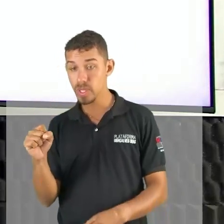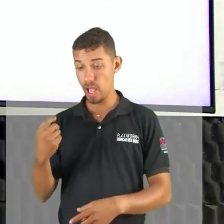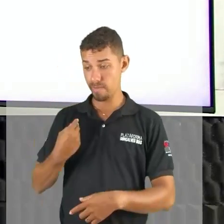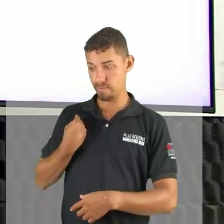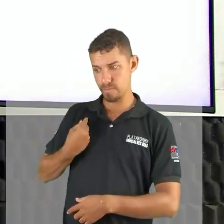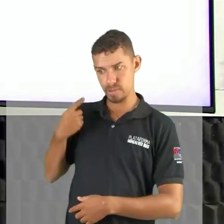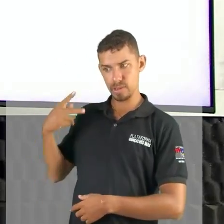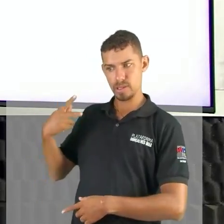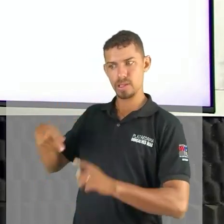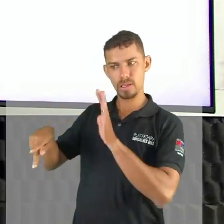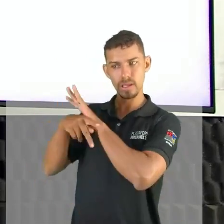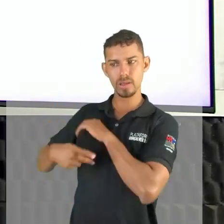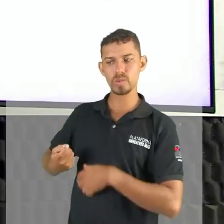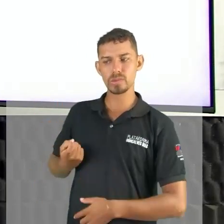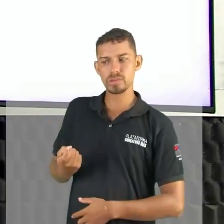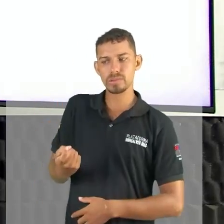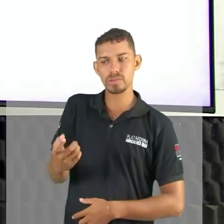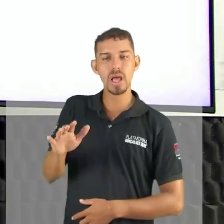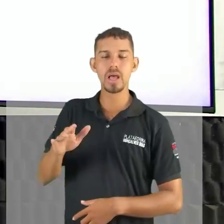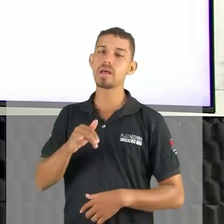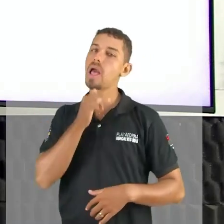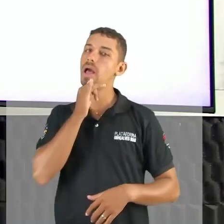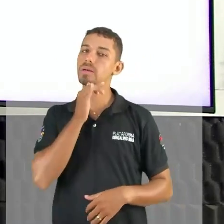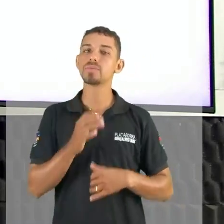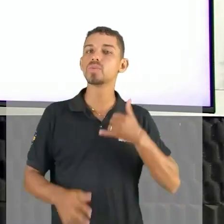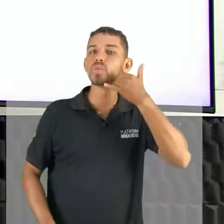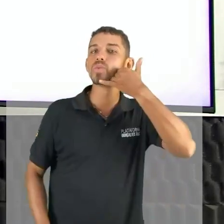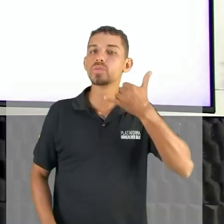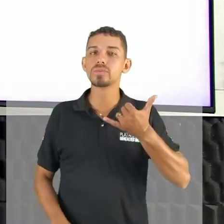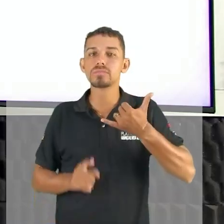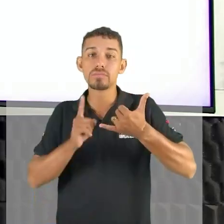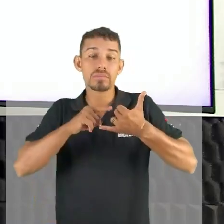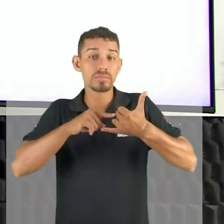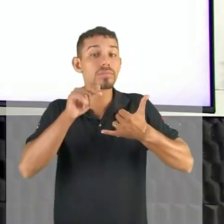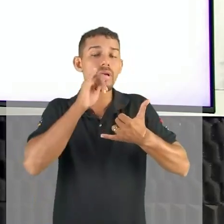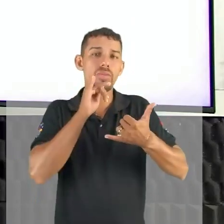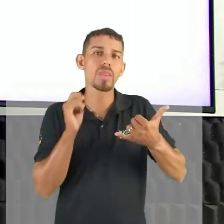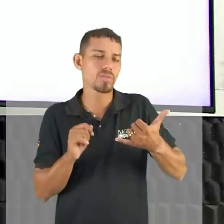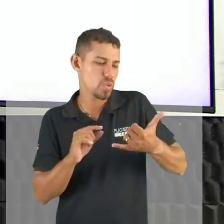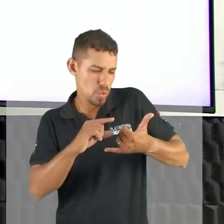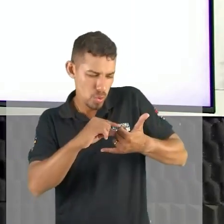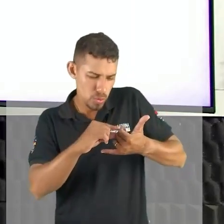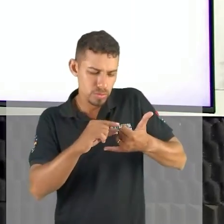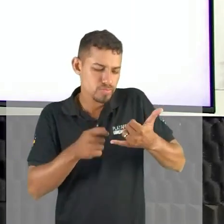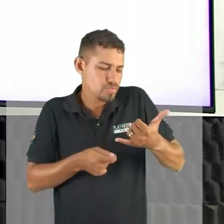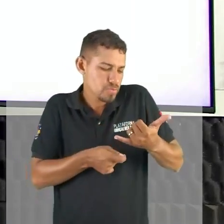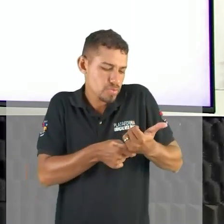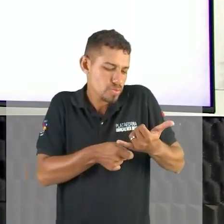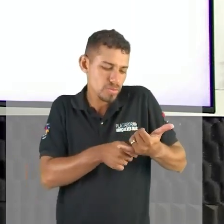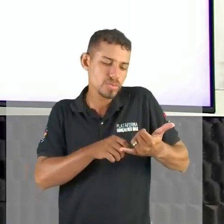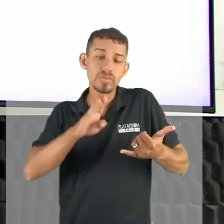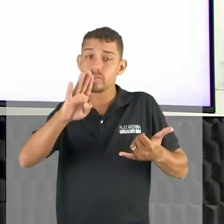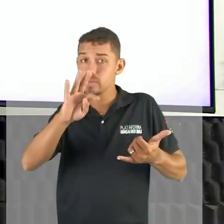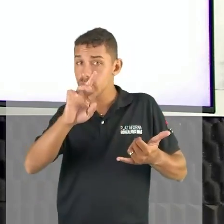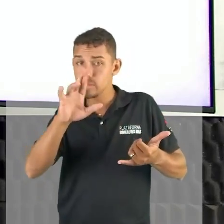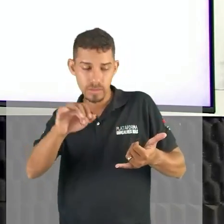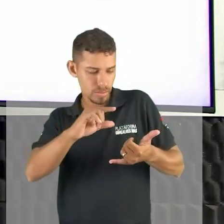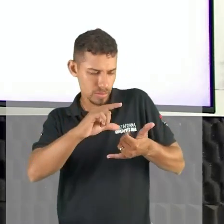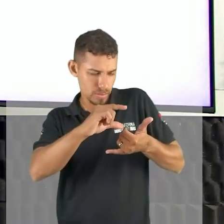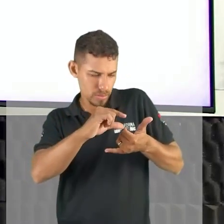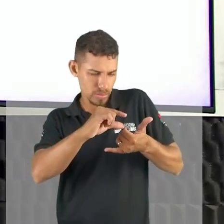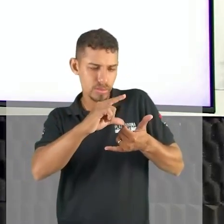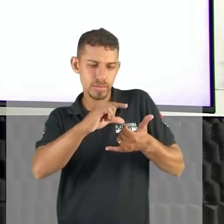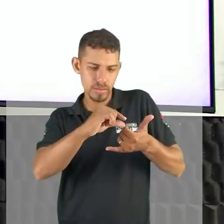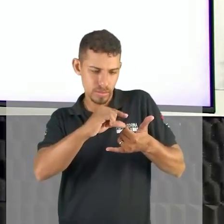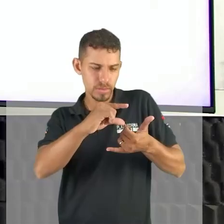útil dessas baterias. O celular, por exemplo, de vocês, com certeza tem como ponto de atenção as baterias. A bateria